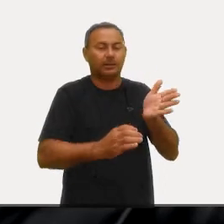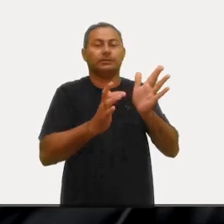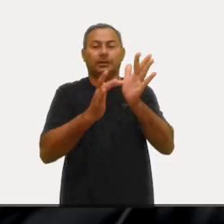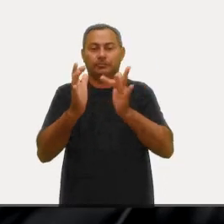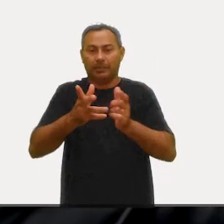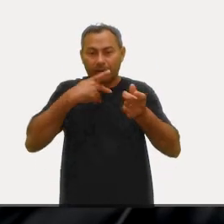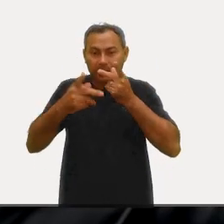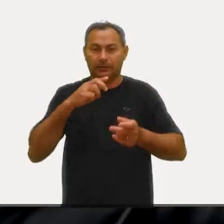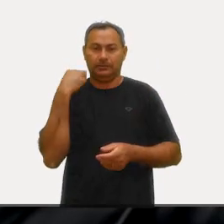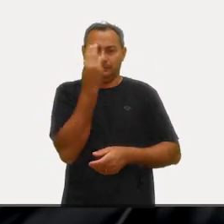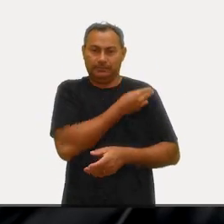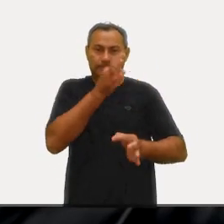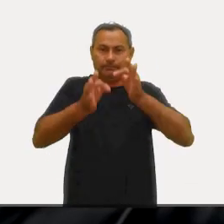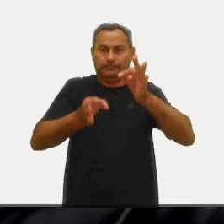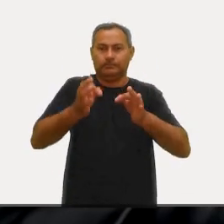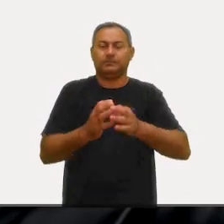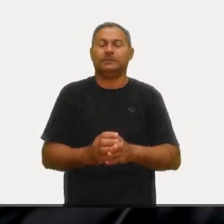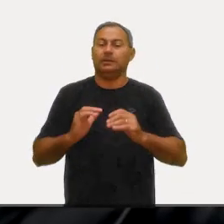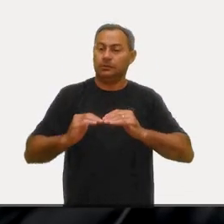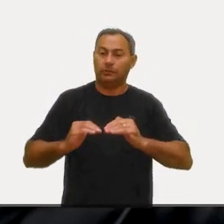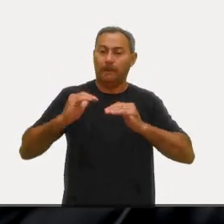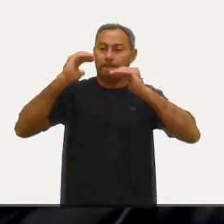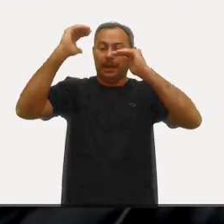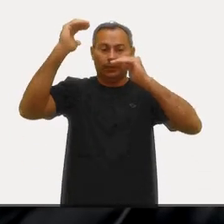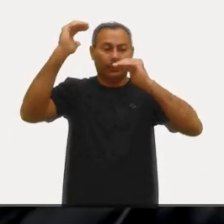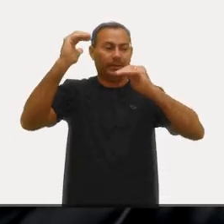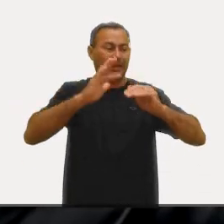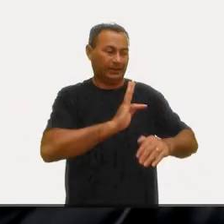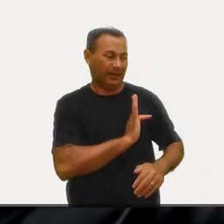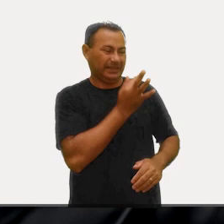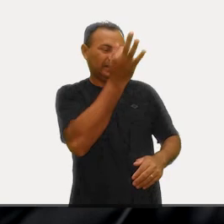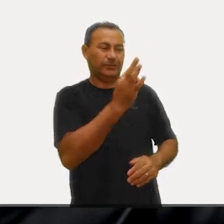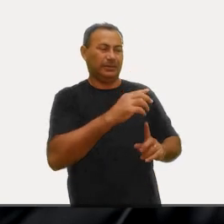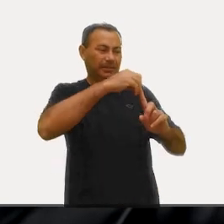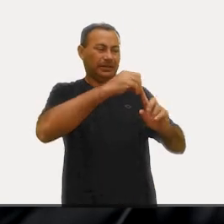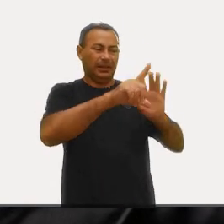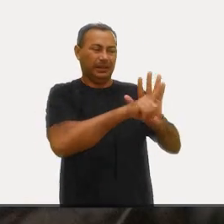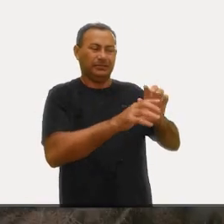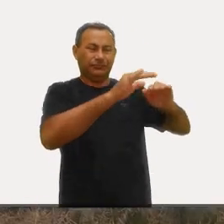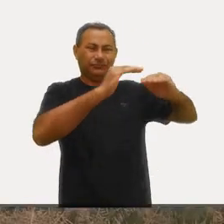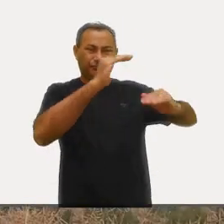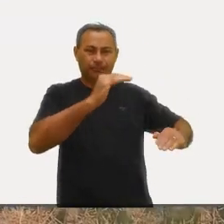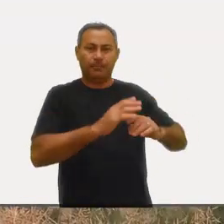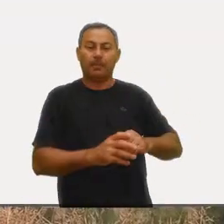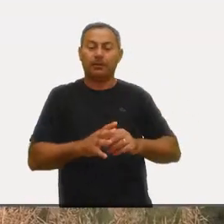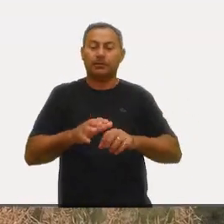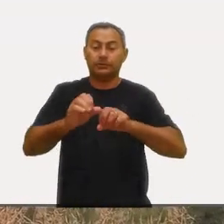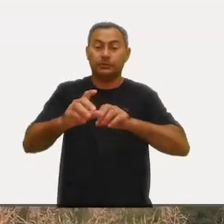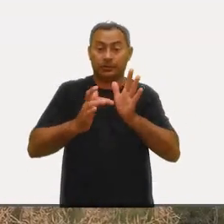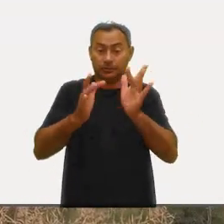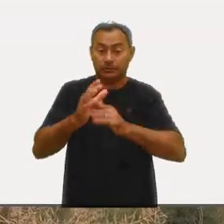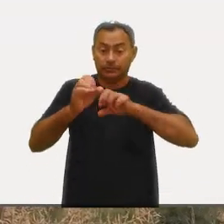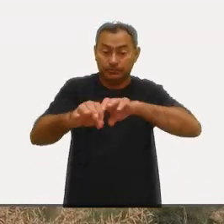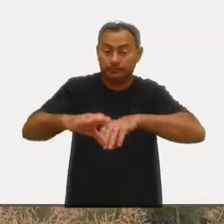capítulo, ele também diz que a nossa justiça tem que ser superior à dos fariseus e mestres da lei. Ainda como parte do Sermão